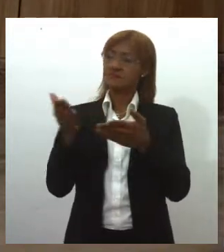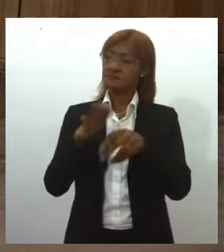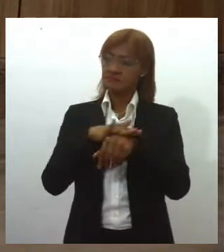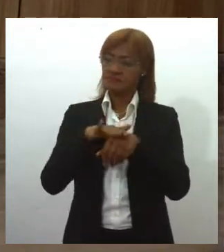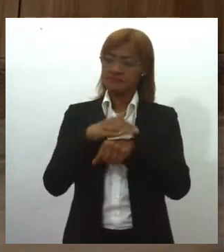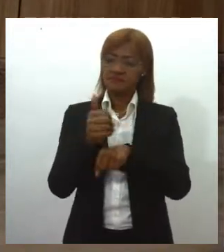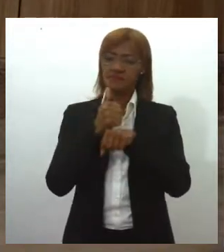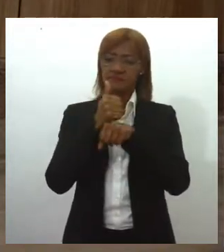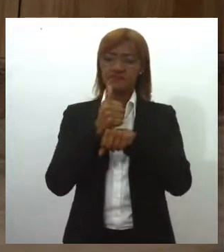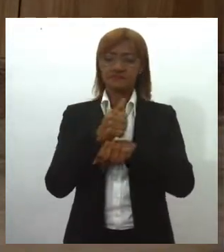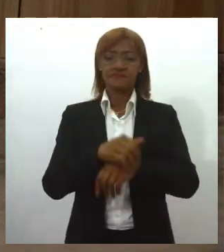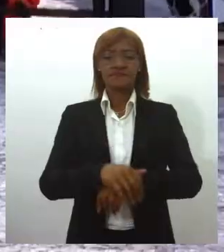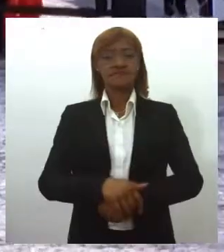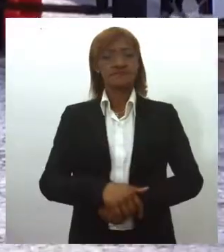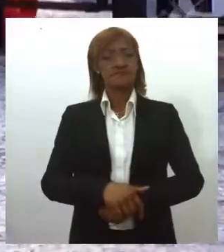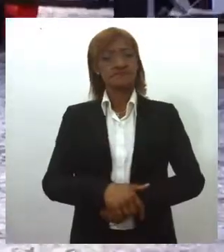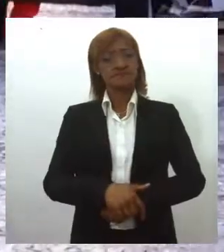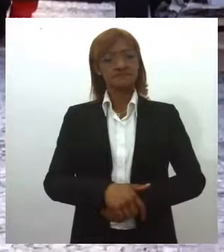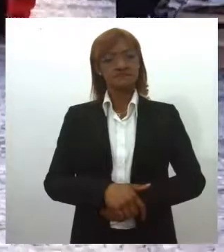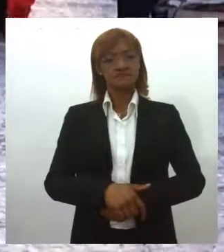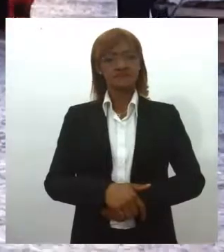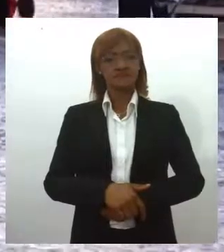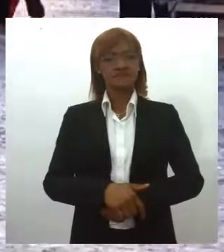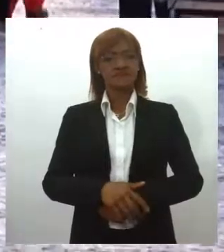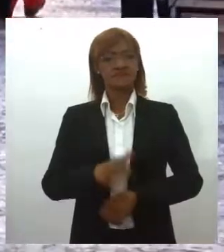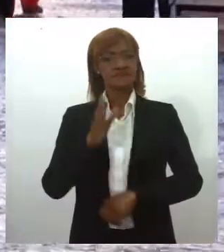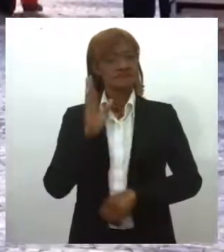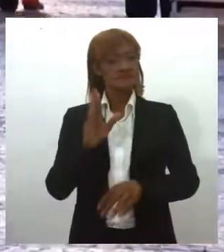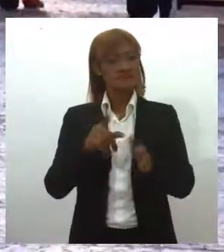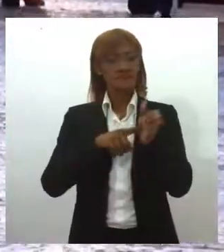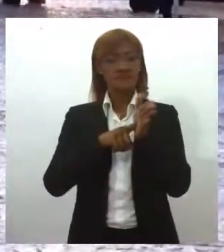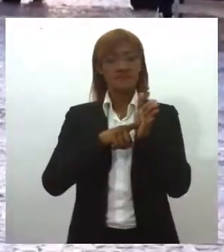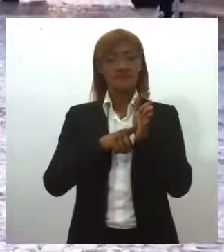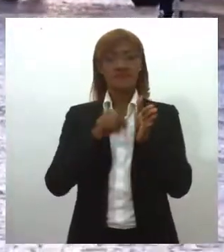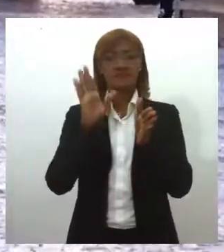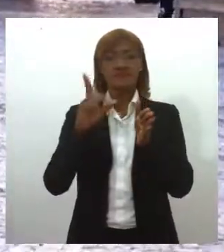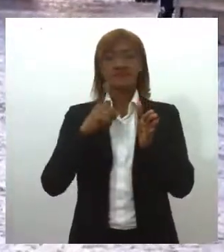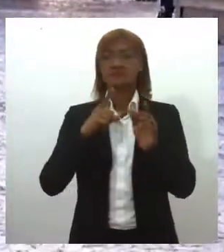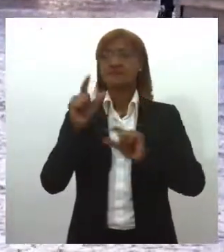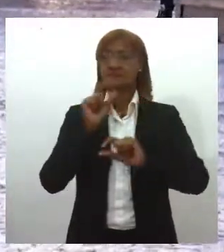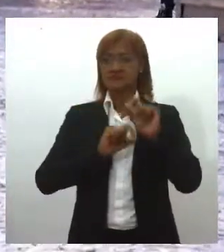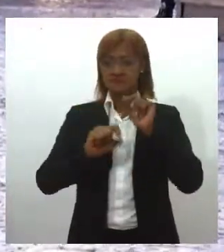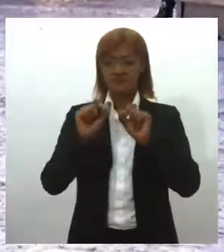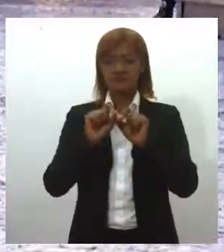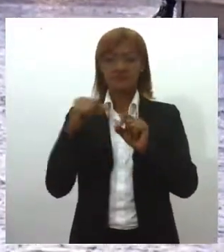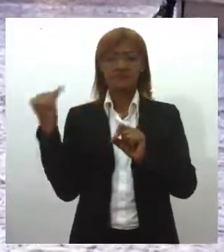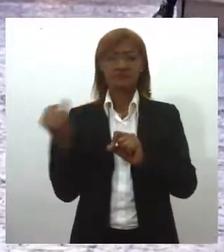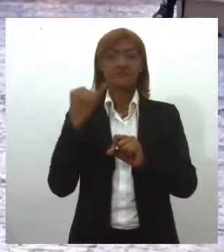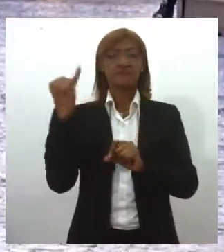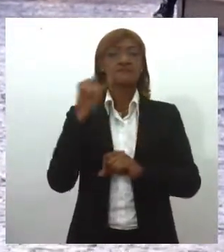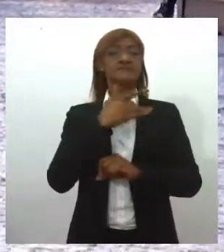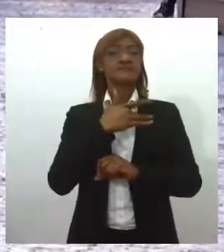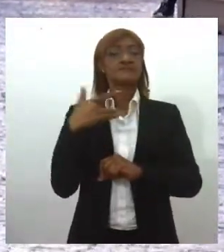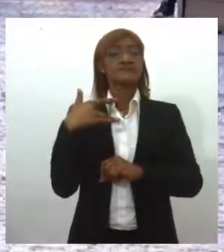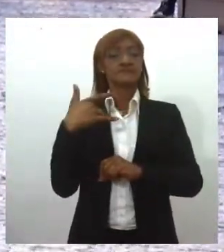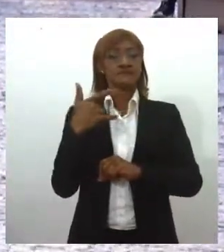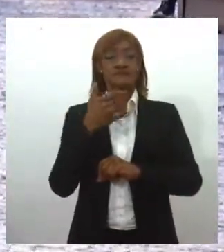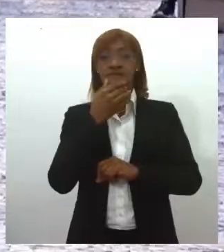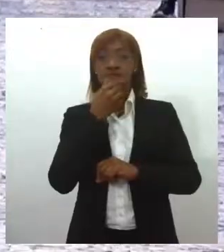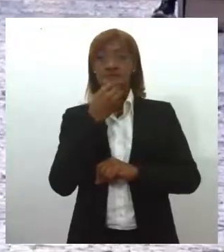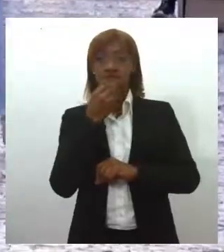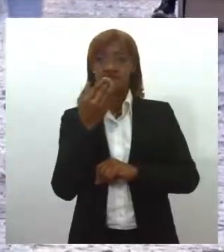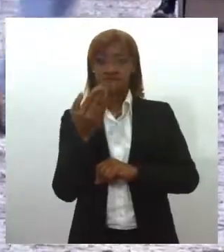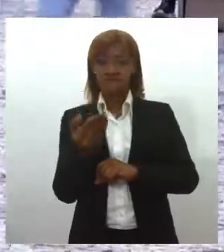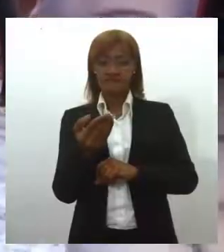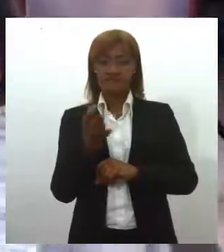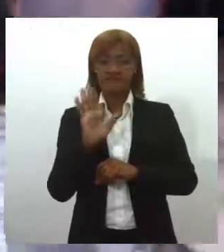Vamos acompanhar a reportagem. Os dados do INCA servem para reforçar a importância com a saúde do homem. Mesmo com o